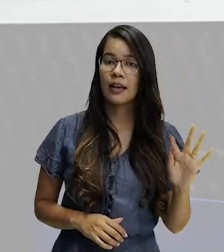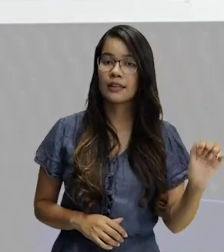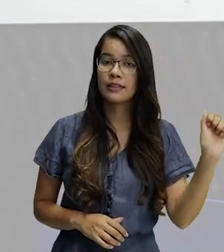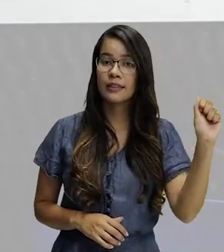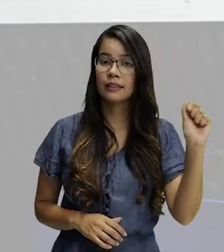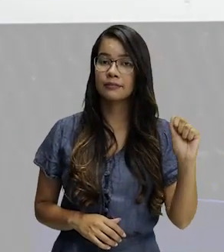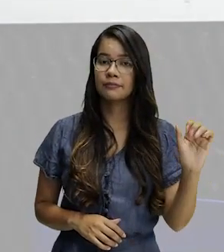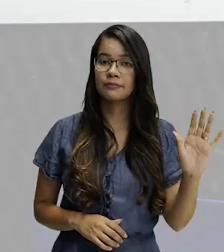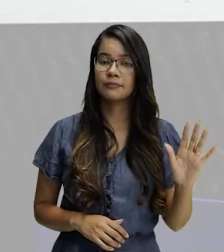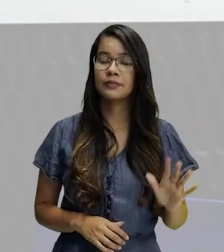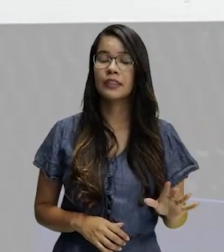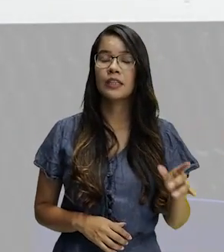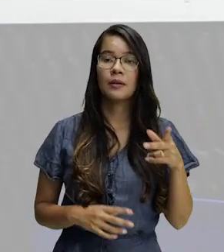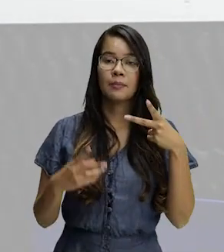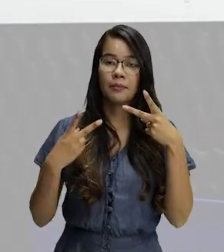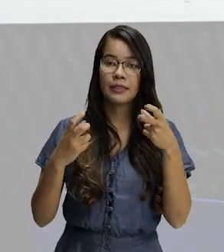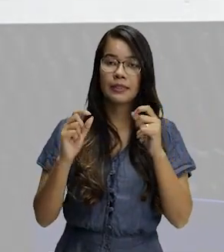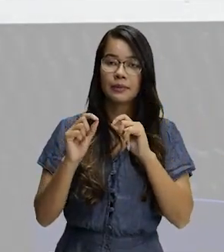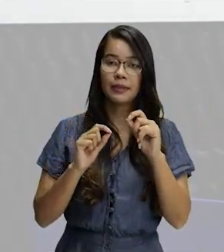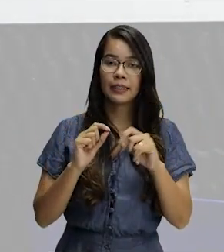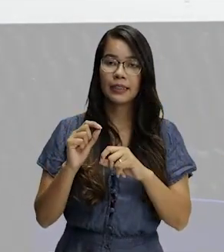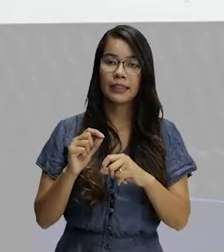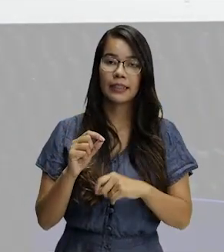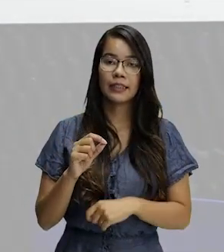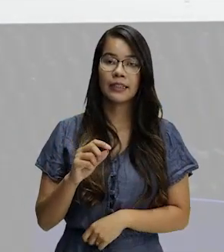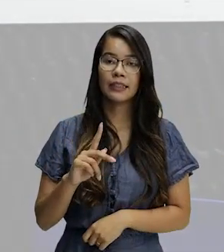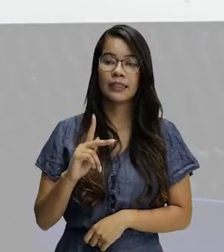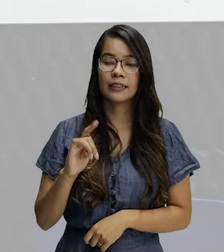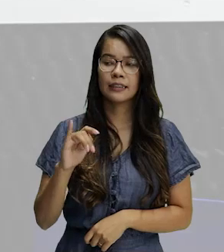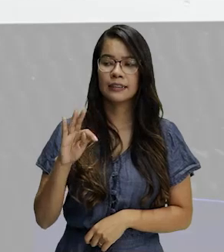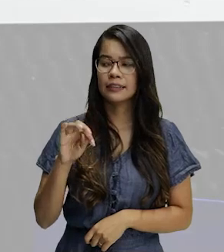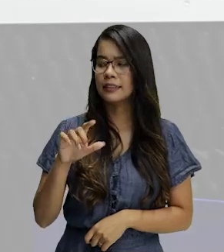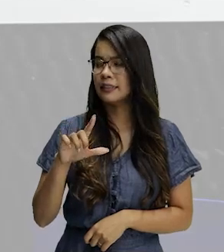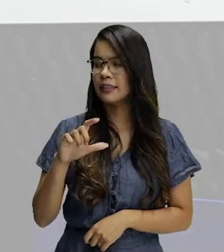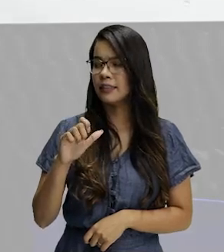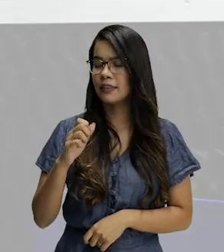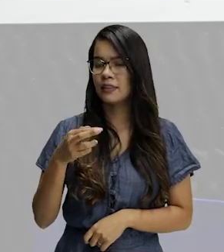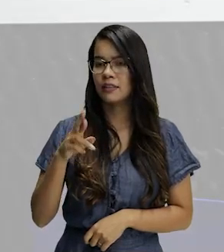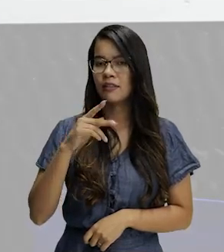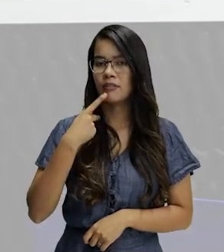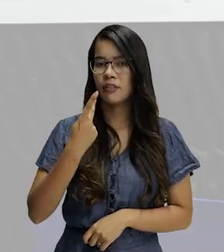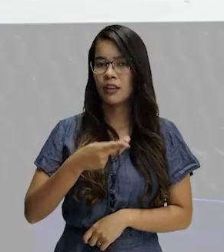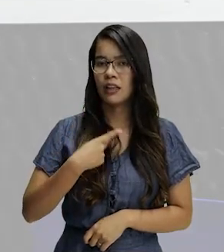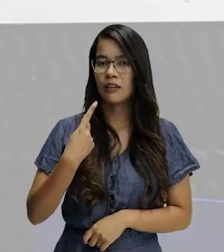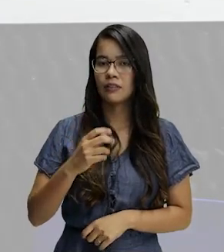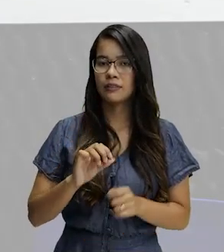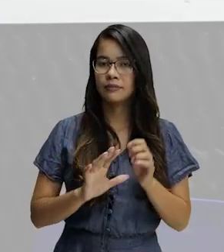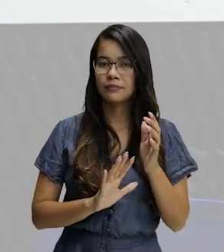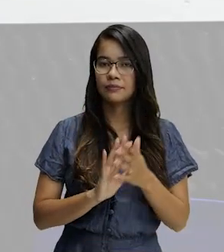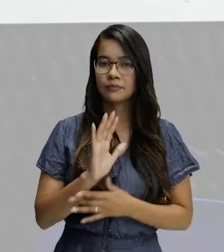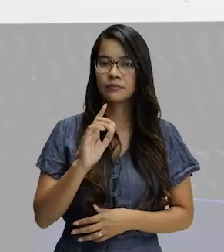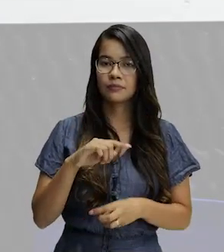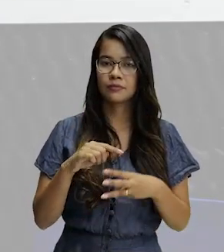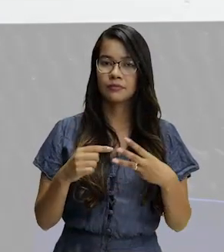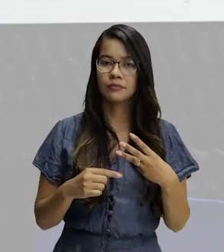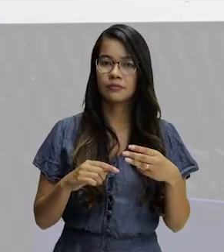Observe que Hitler falava da formação de um terceiro Reich, de um espaço vital.